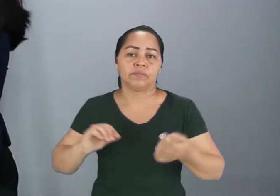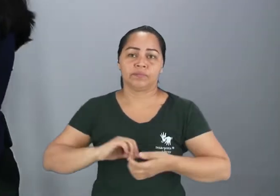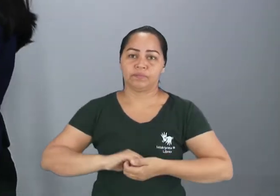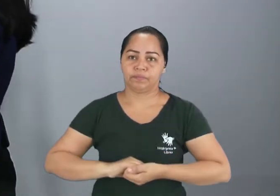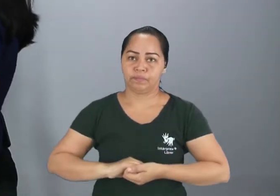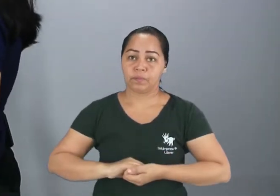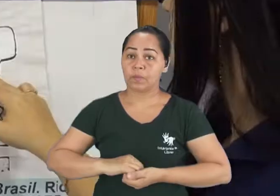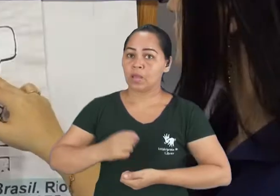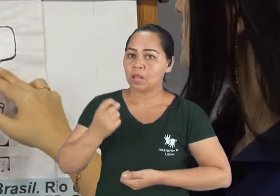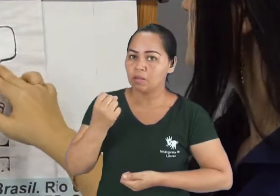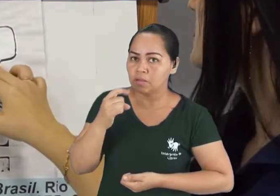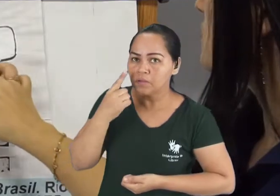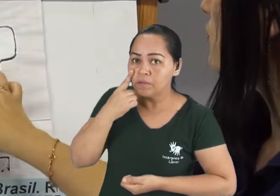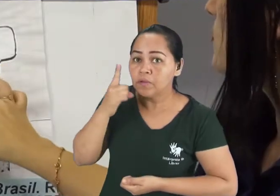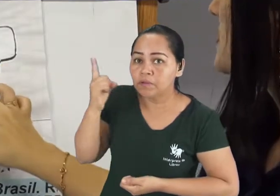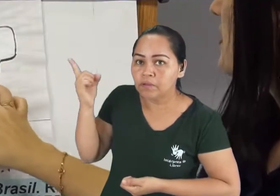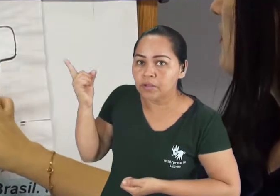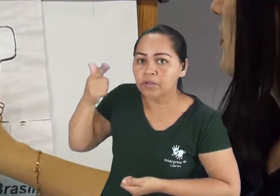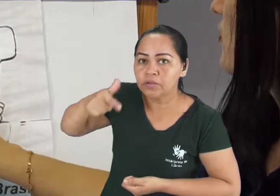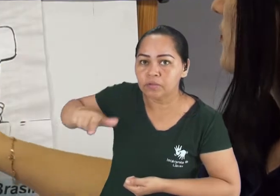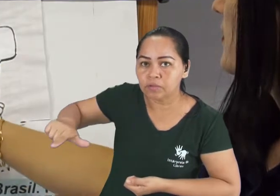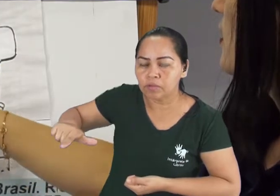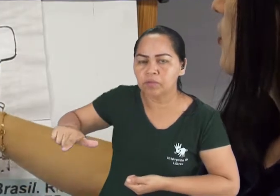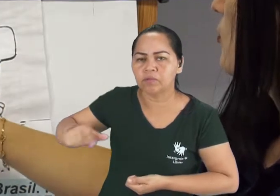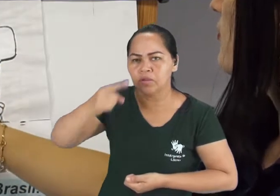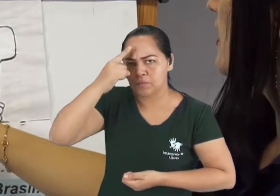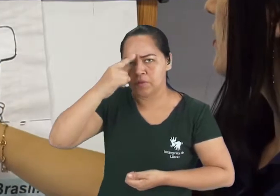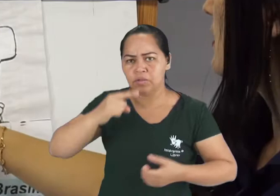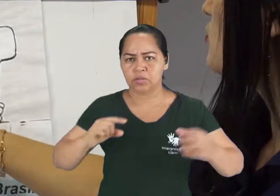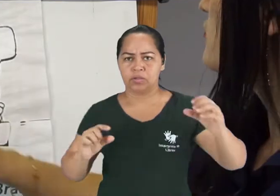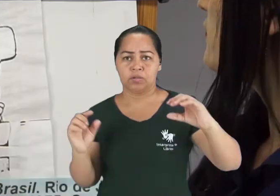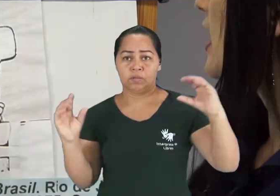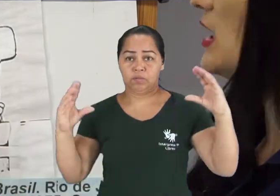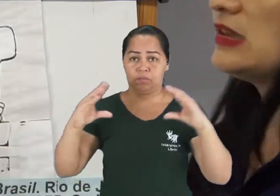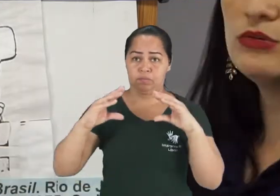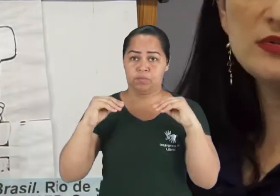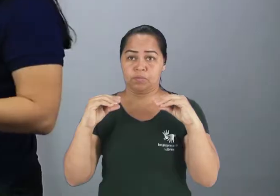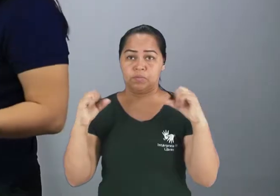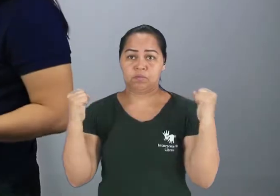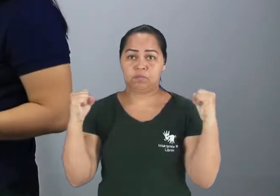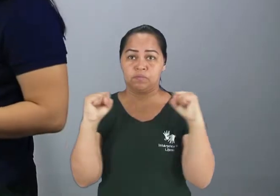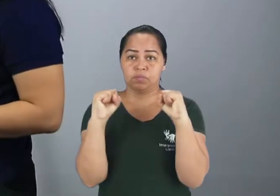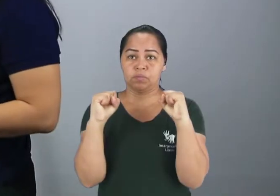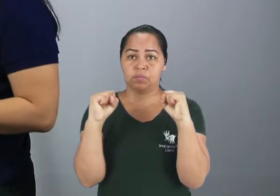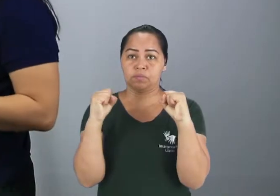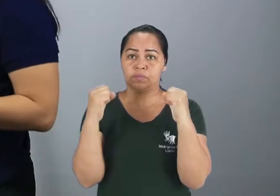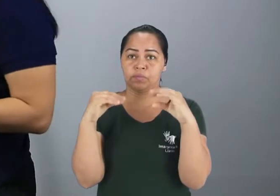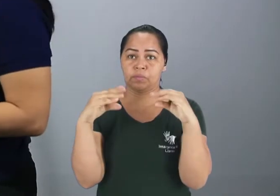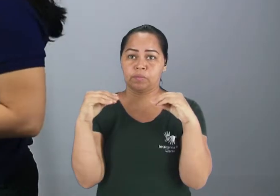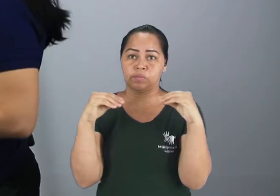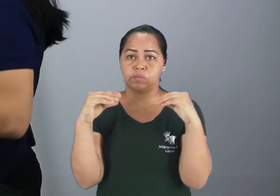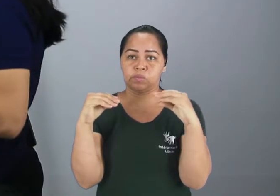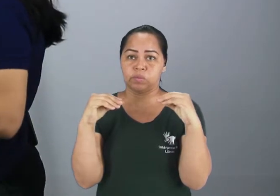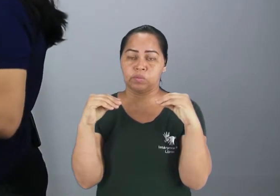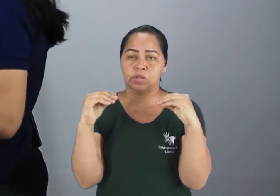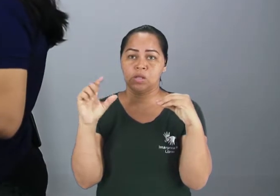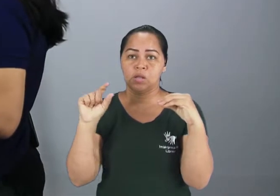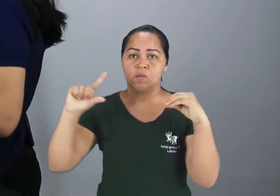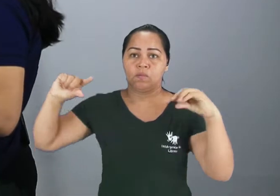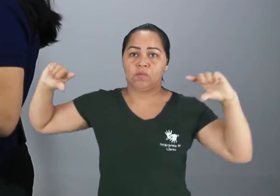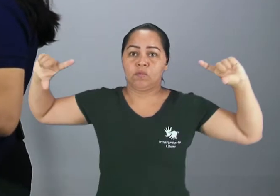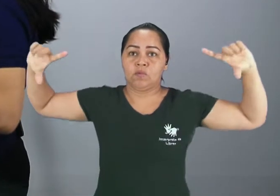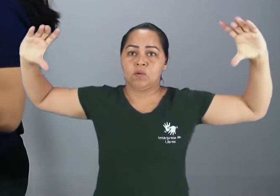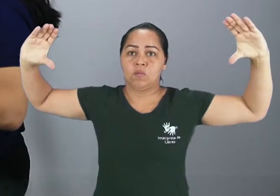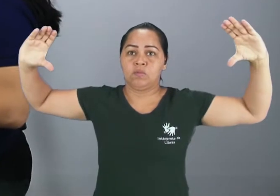Se a gente for observar de novo, ó, se você for observar, ó, como eu falei, balão de fala, não tem texto, não tem nenhum diálogo entre